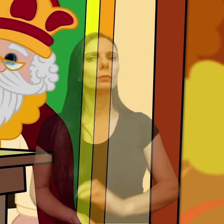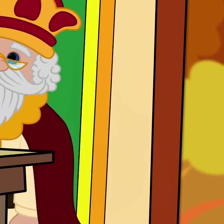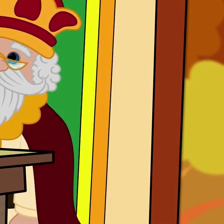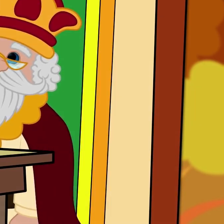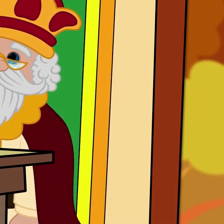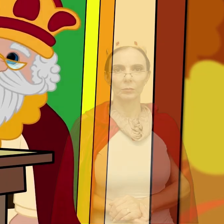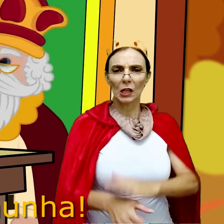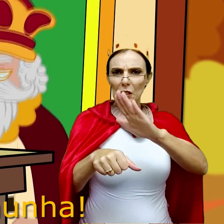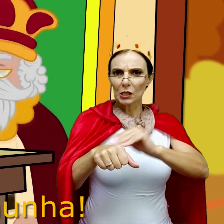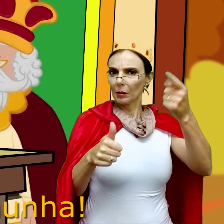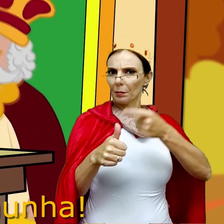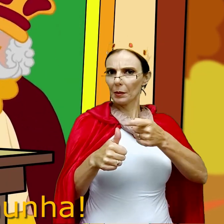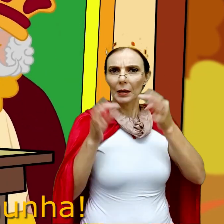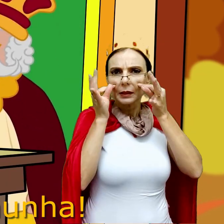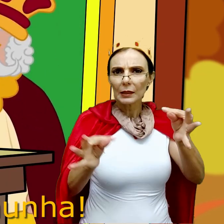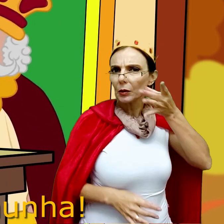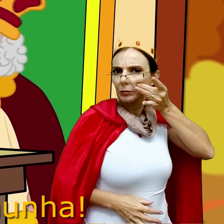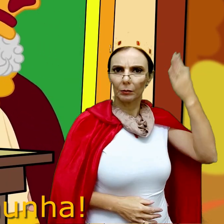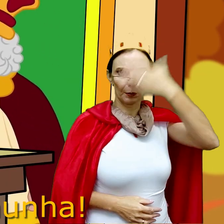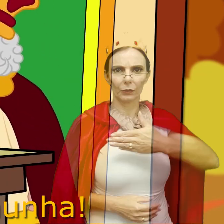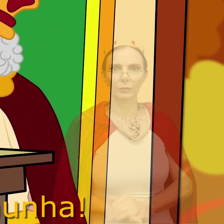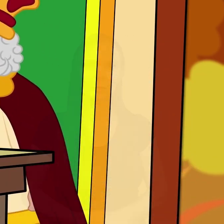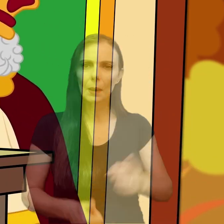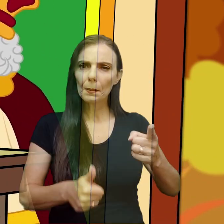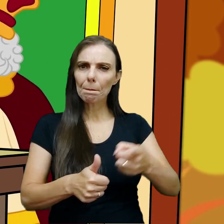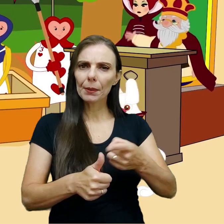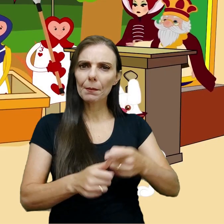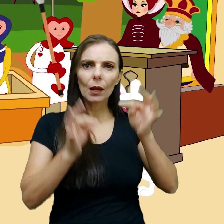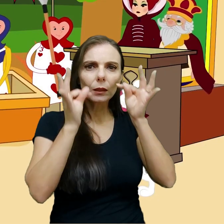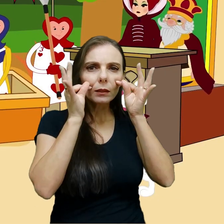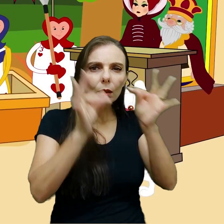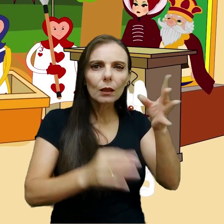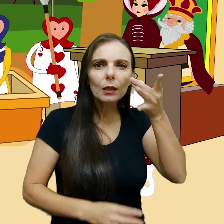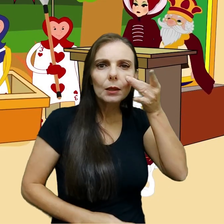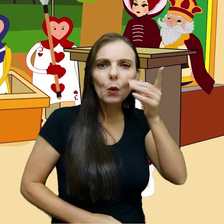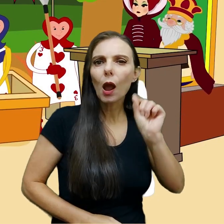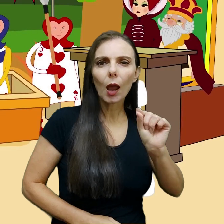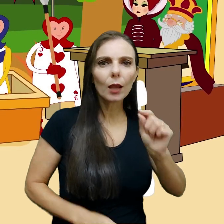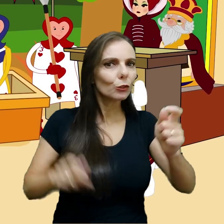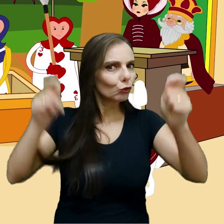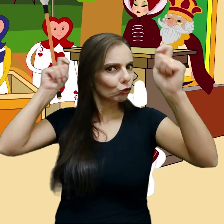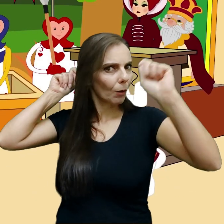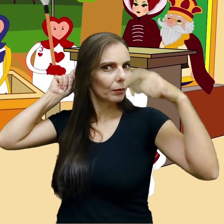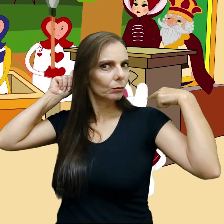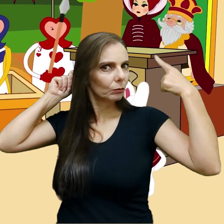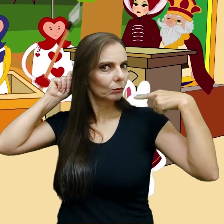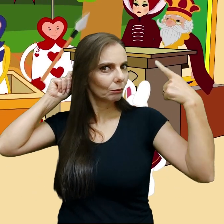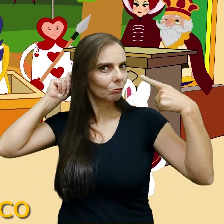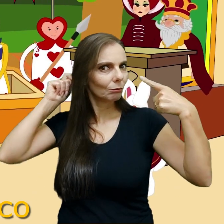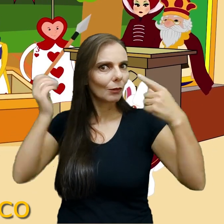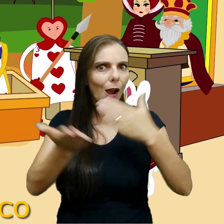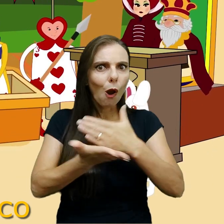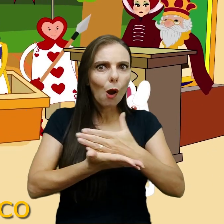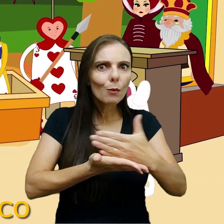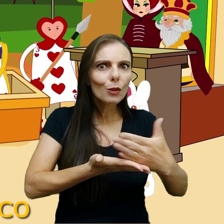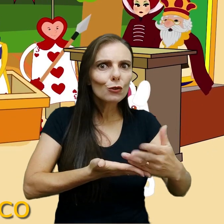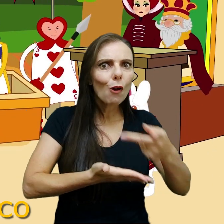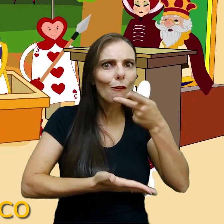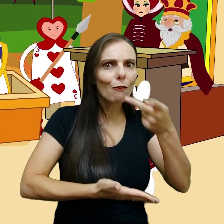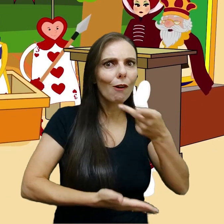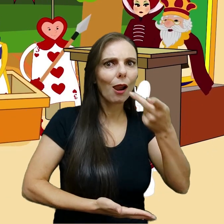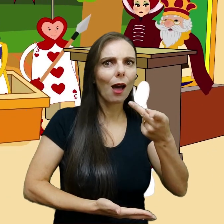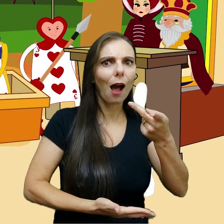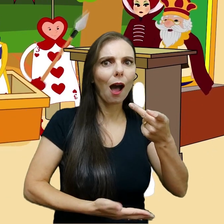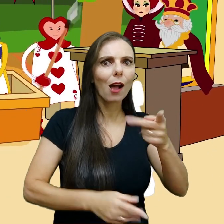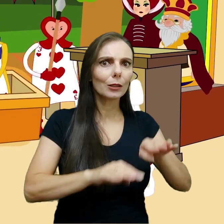assento: Chame a primeira testemunha! A primeira testemunha foi o Chapeleiro Maluco. Quando o Chapeleiro